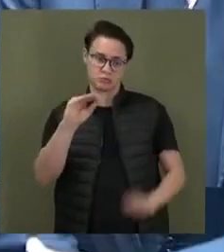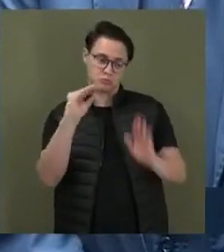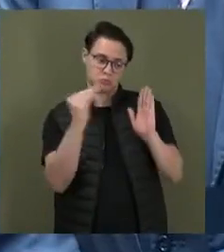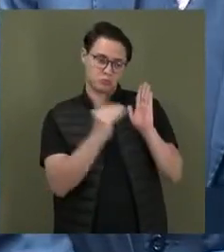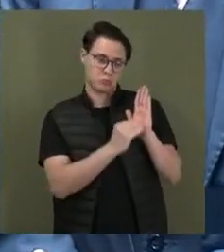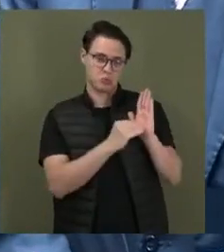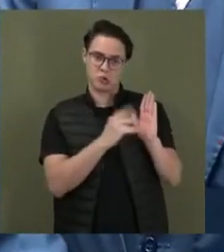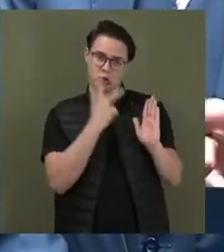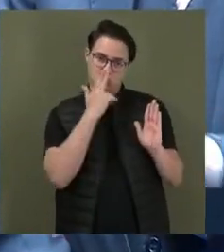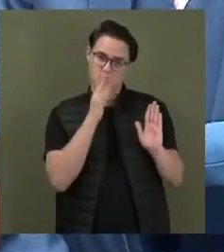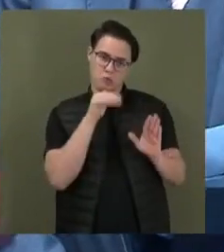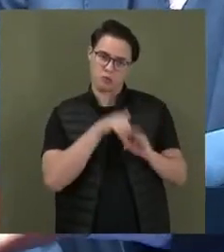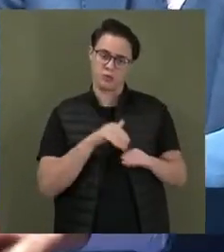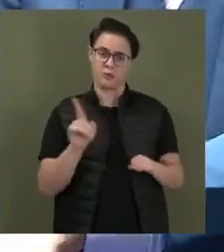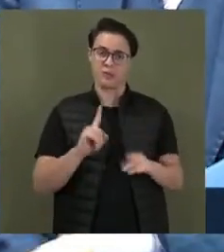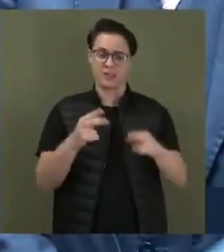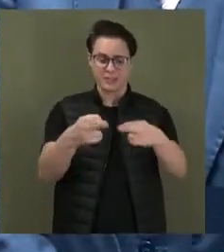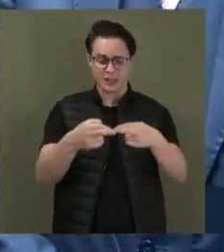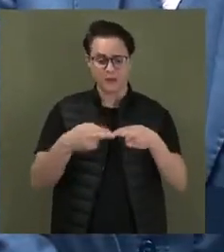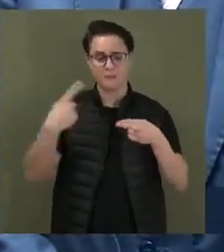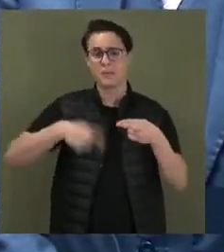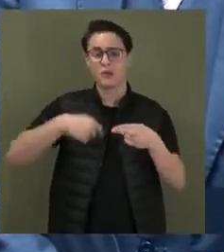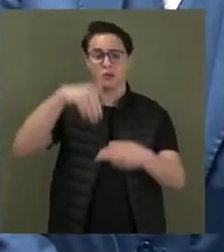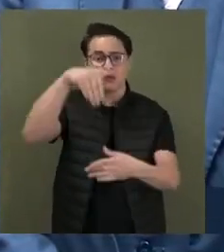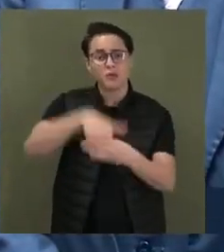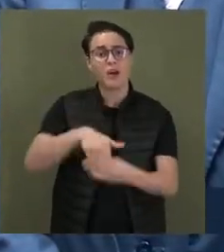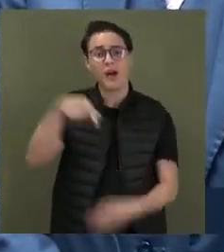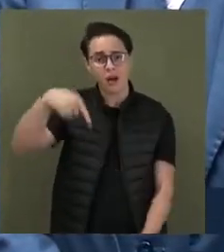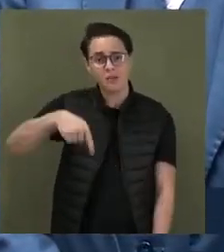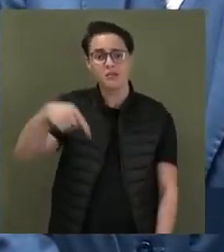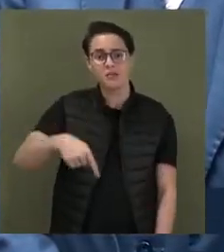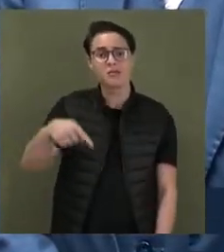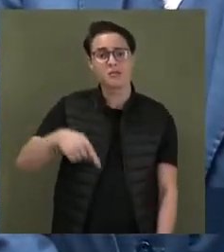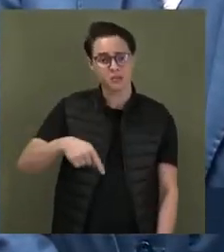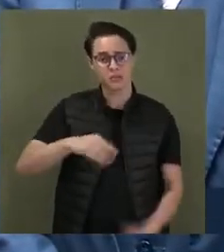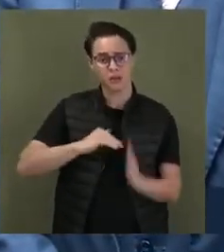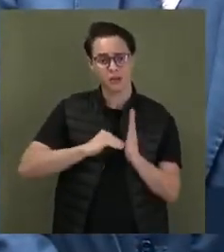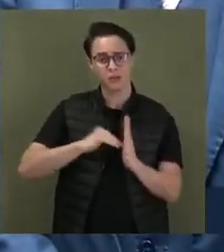eu não tenho dúvida que esse requerimento vai ter que ser apreciado aqui no plenário.